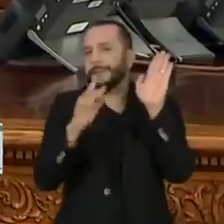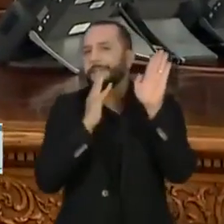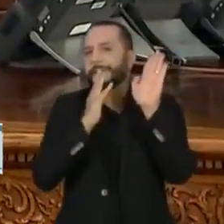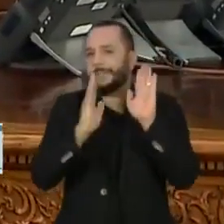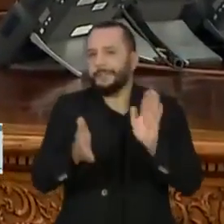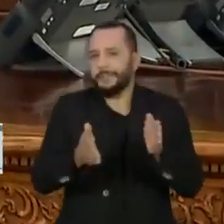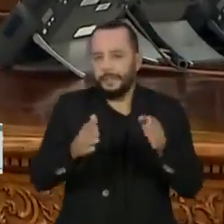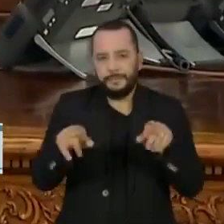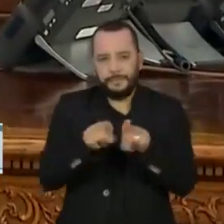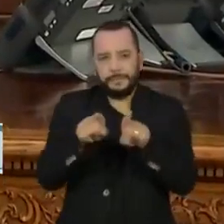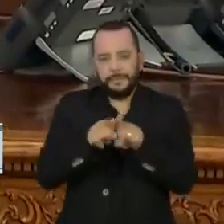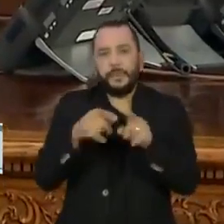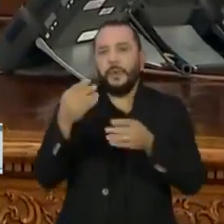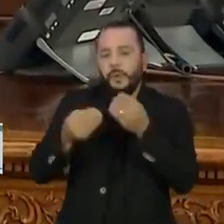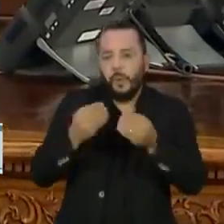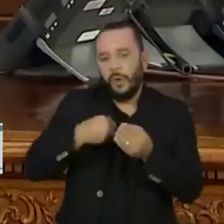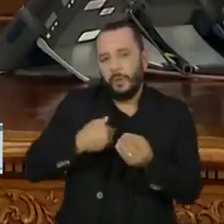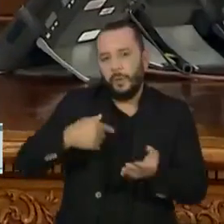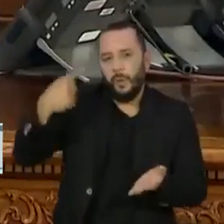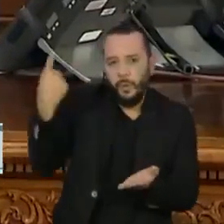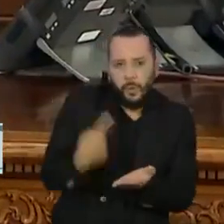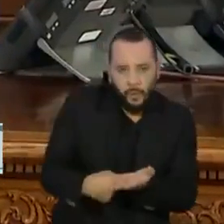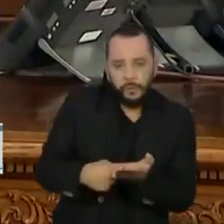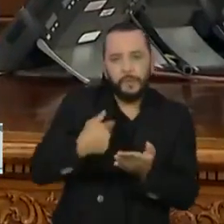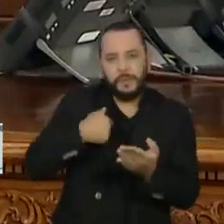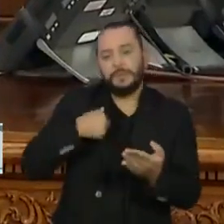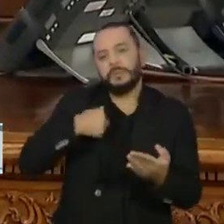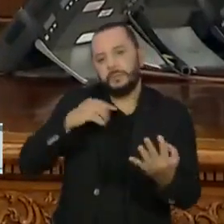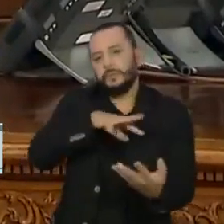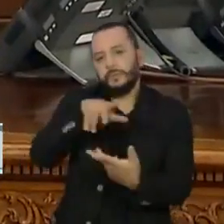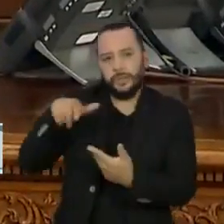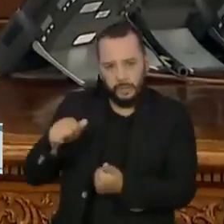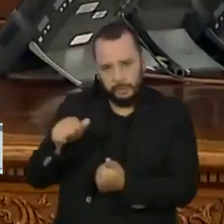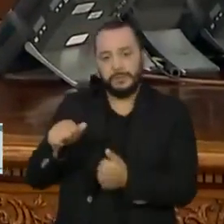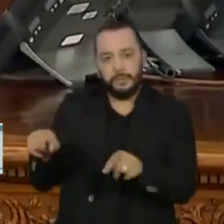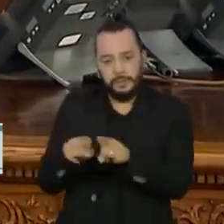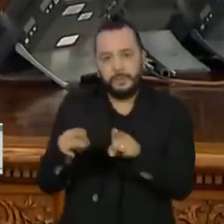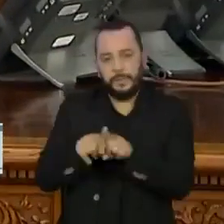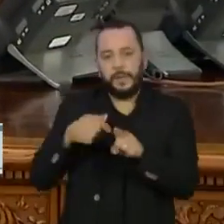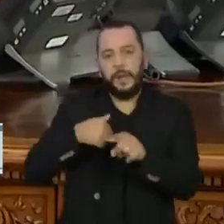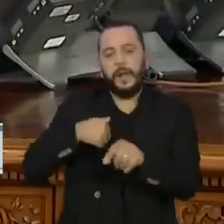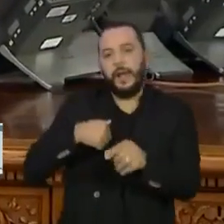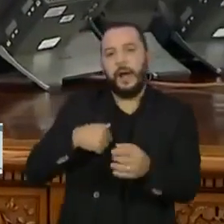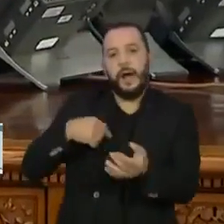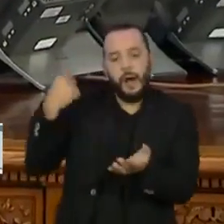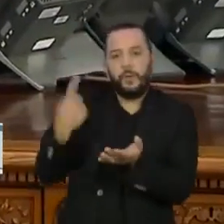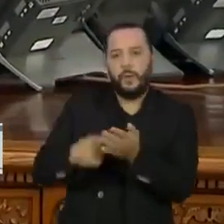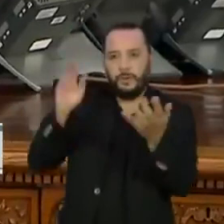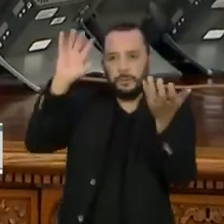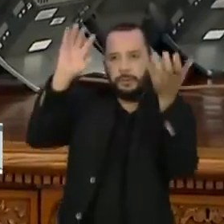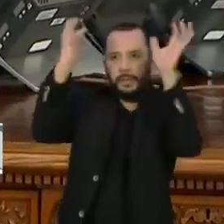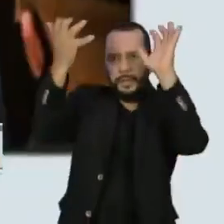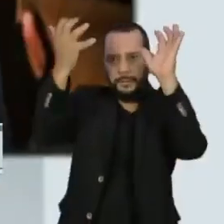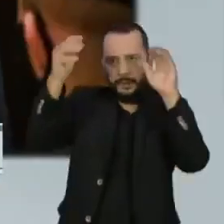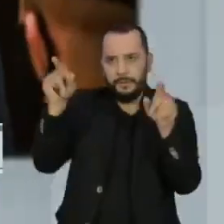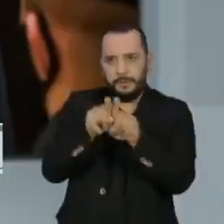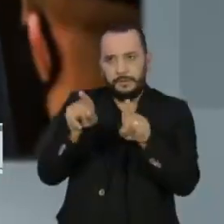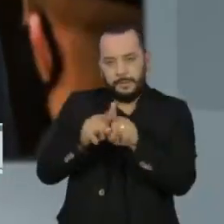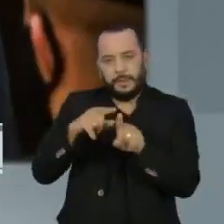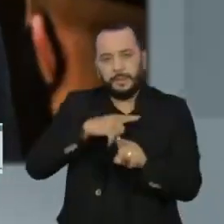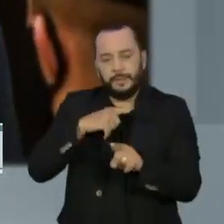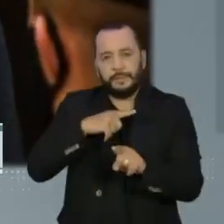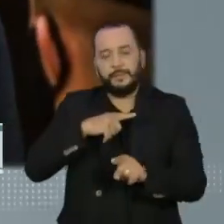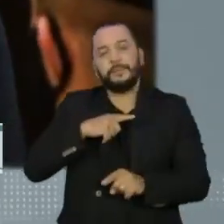conhecidos Como retomar compromissos internacionais como o acordo do clima de Paris e o acordo nuclear com o Irã